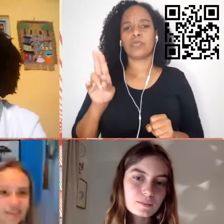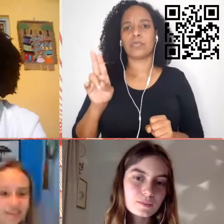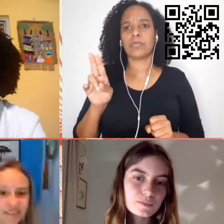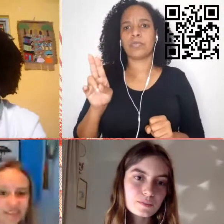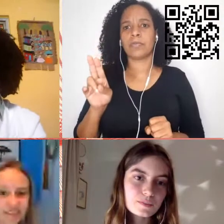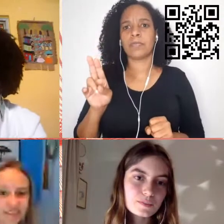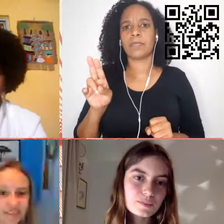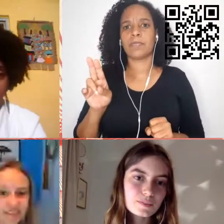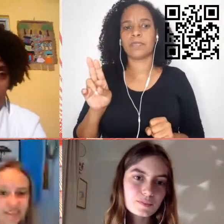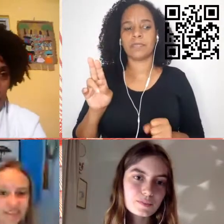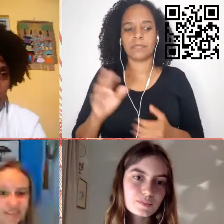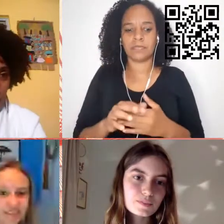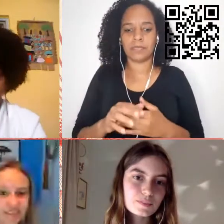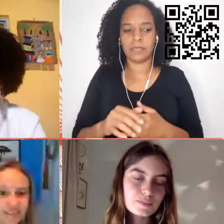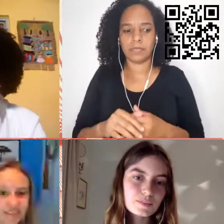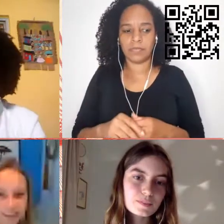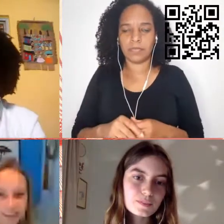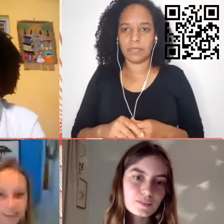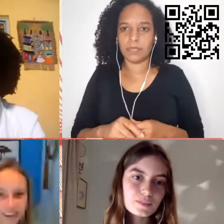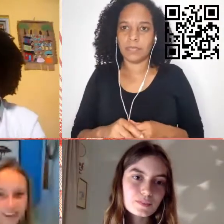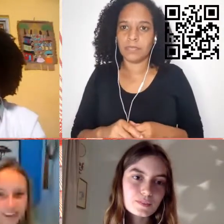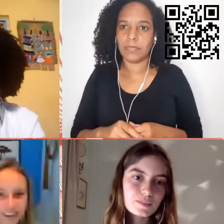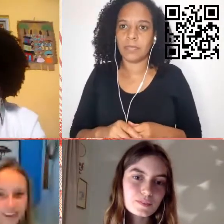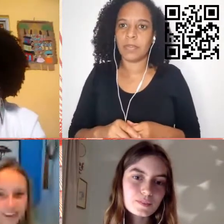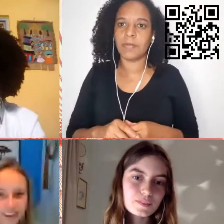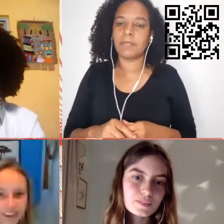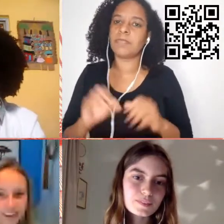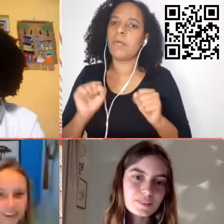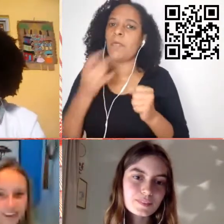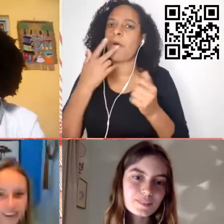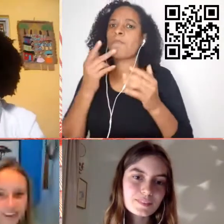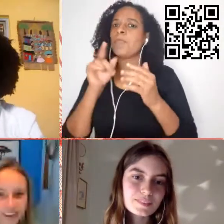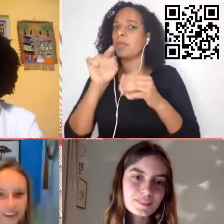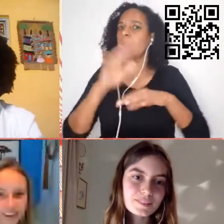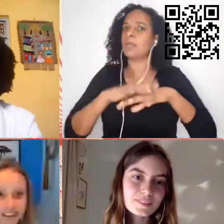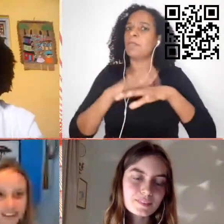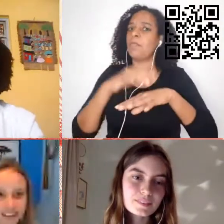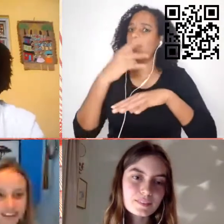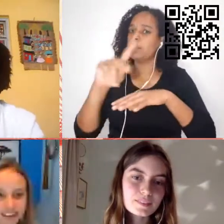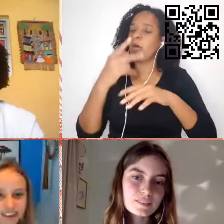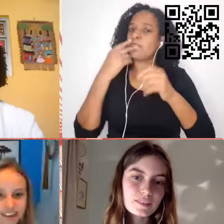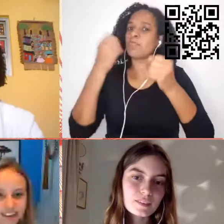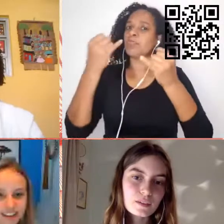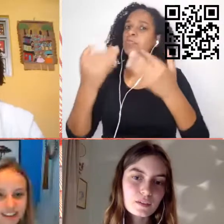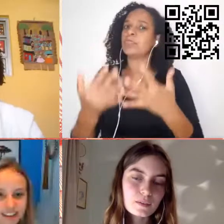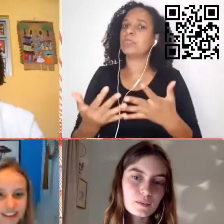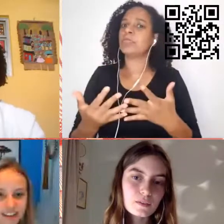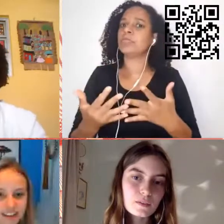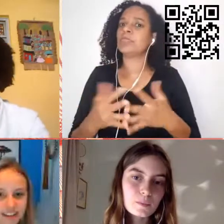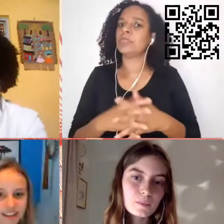ajudasse uma encerrada, né, na verdade, tentando